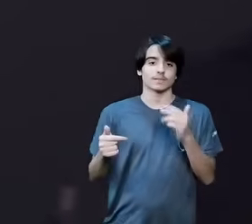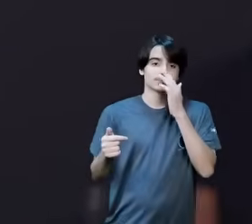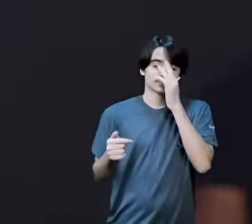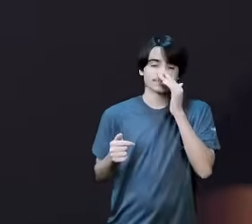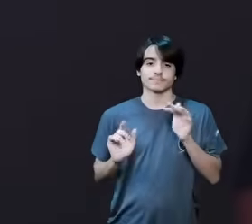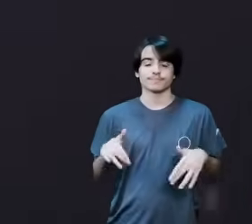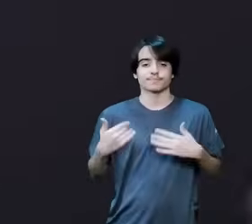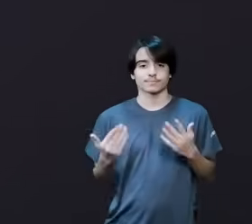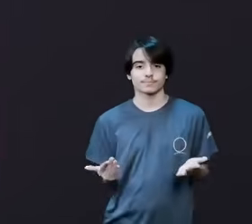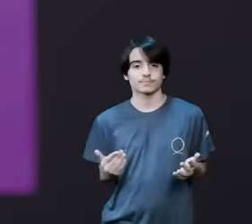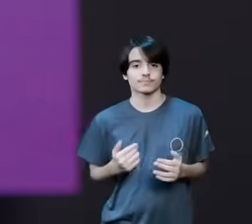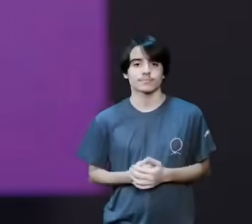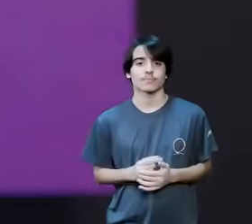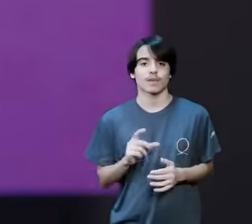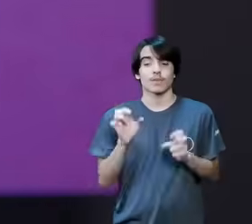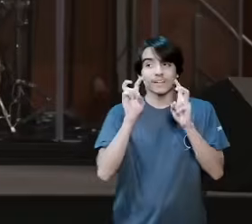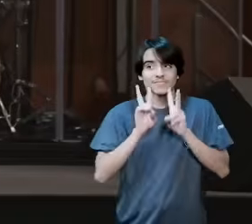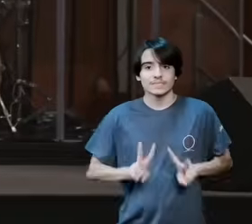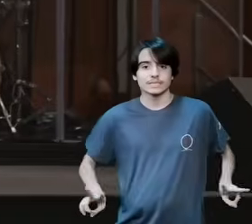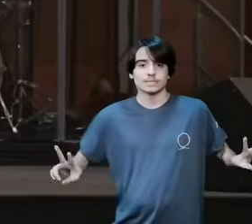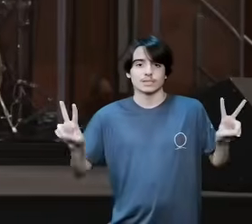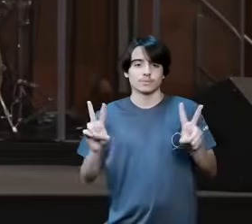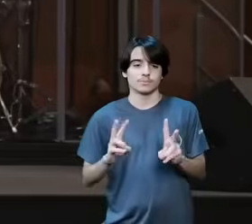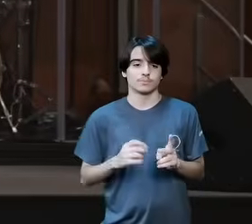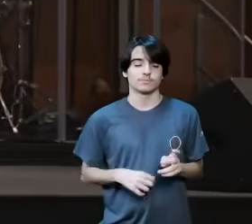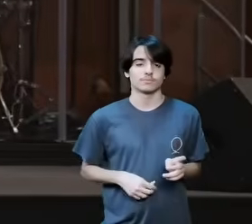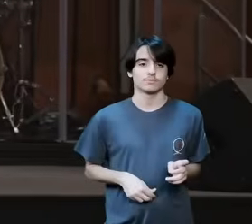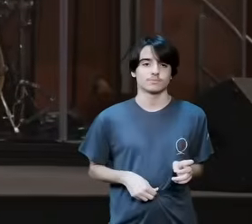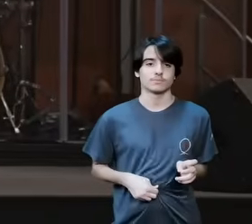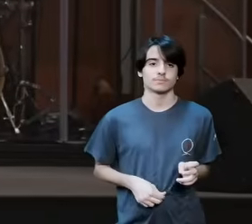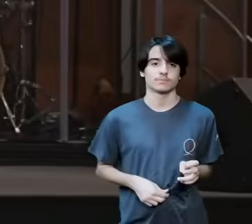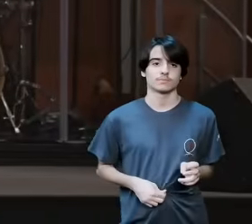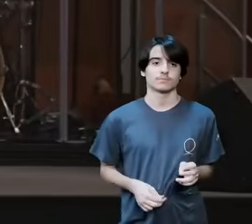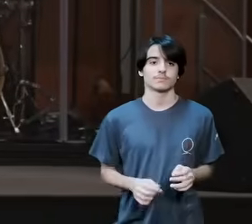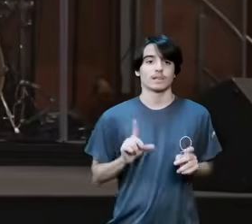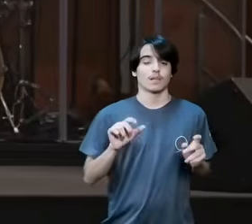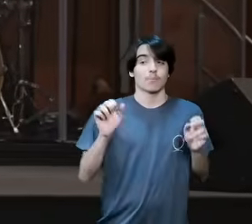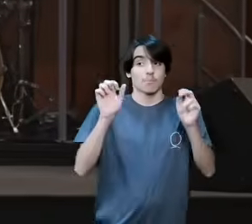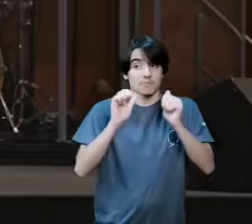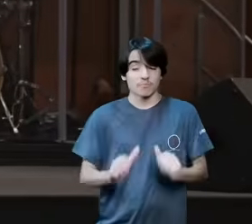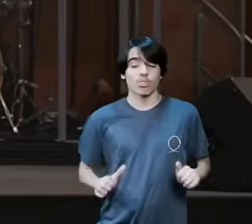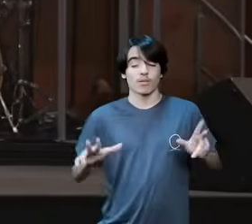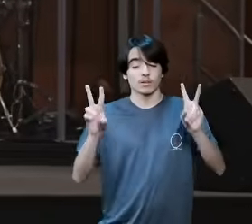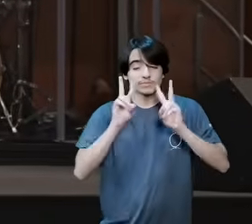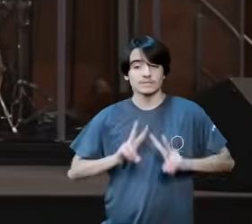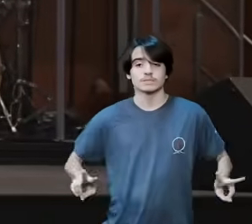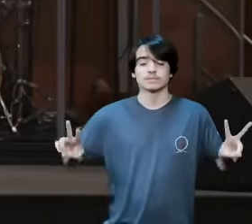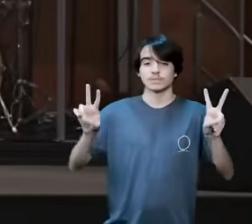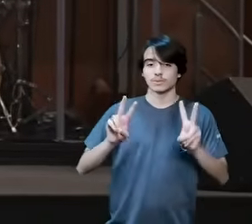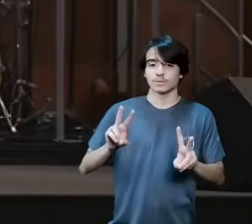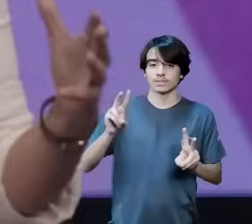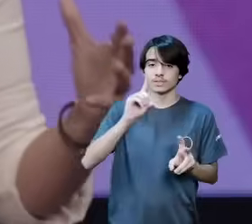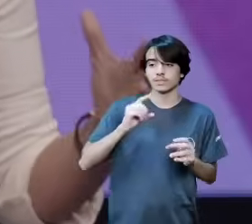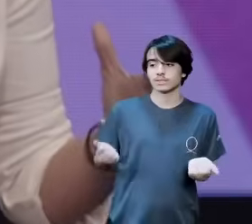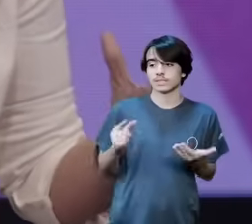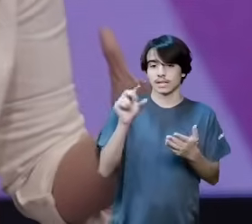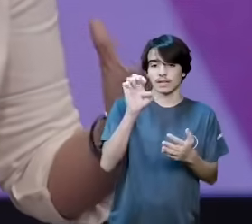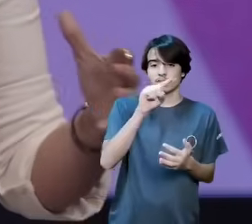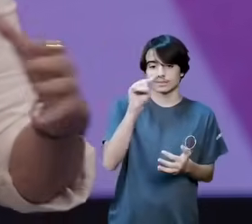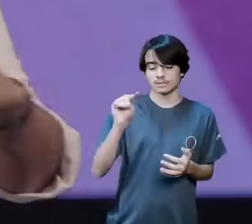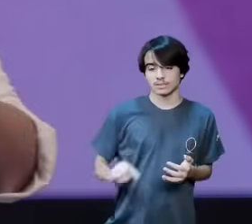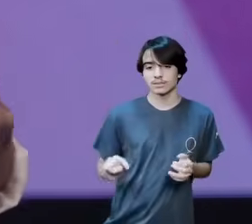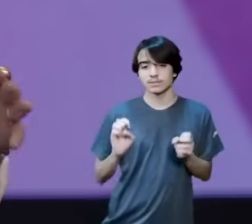opera. Então é uma visão. E essa visão é uma grande visão. Deus vai dar a Ezequiel essa